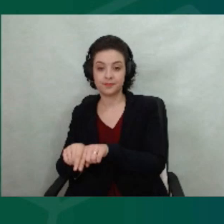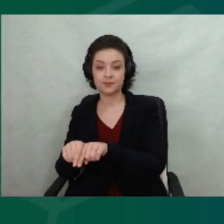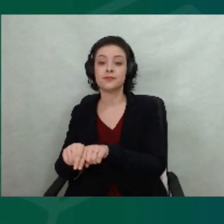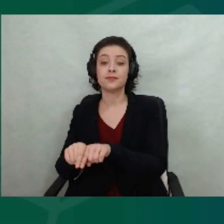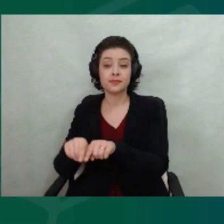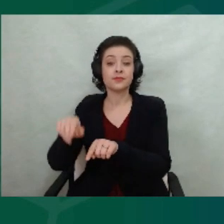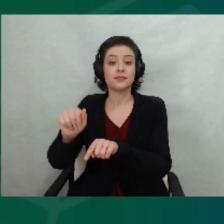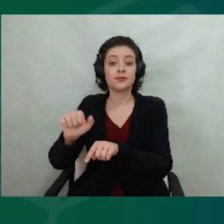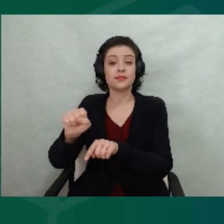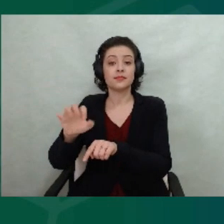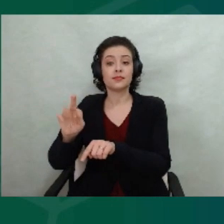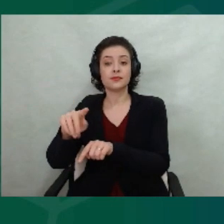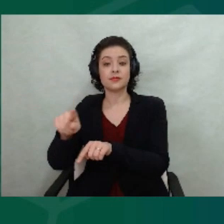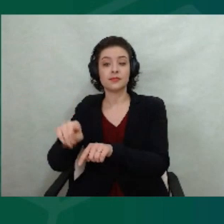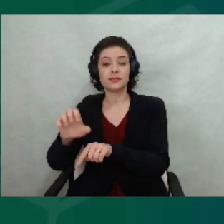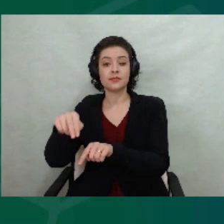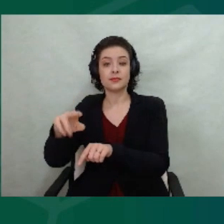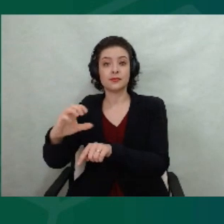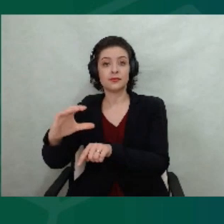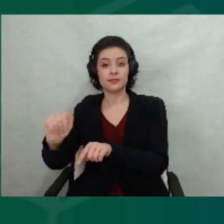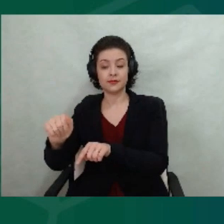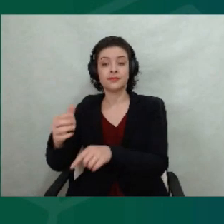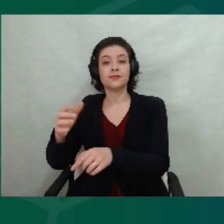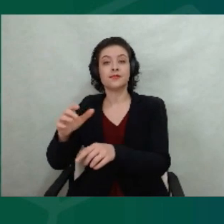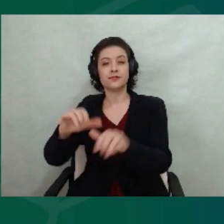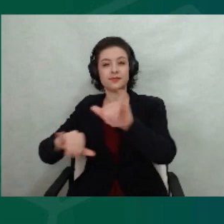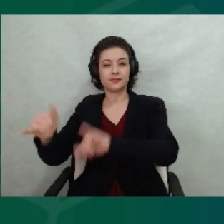pela AstraZeneca, laboratório, e